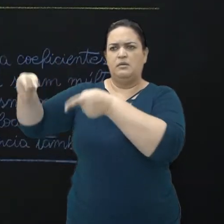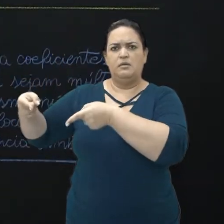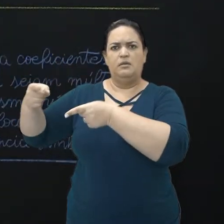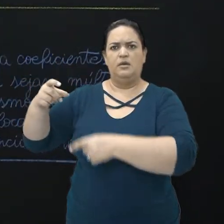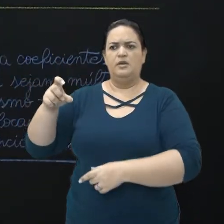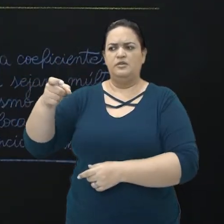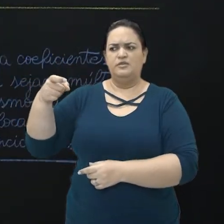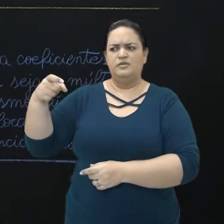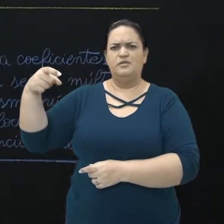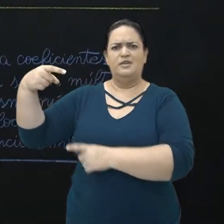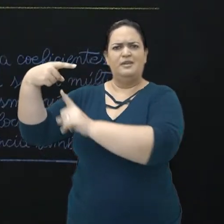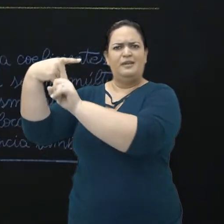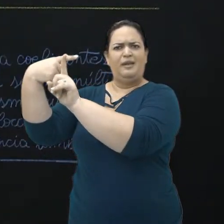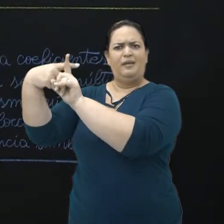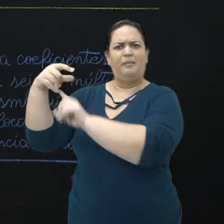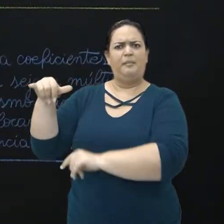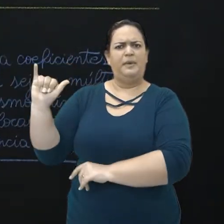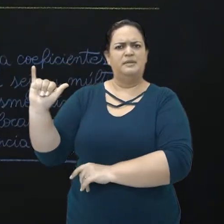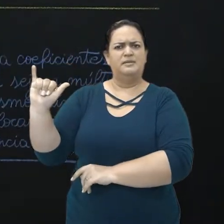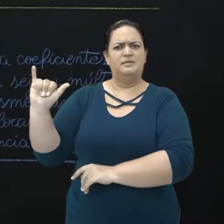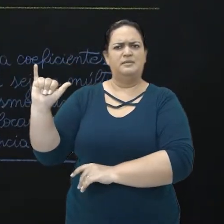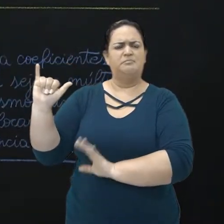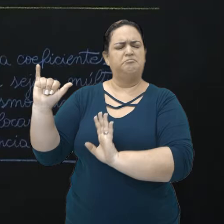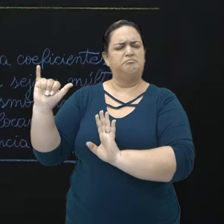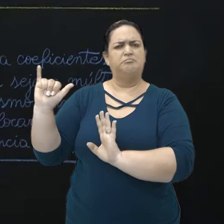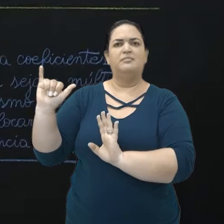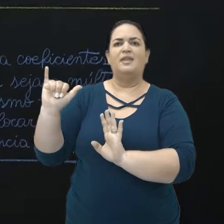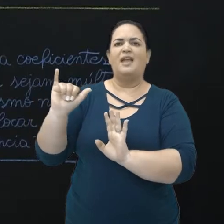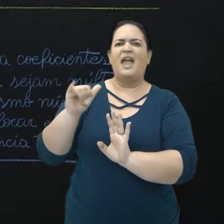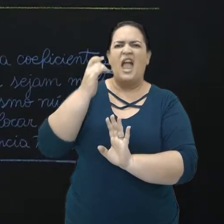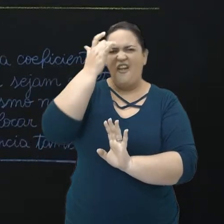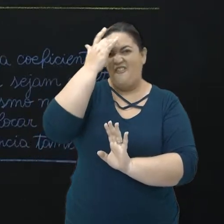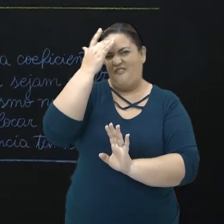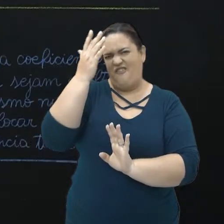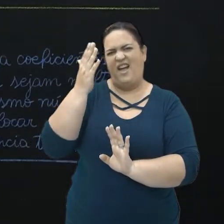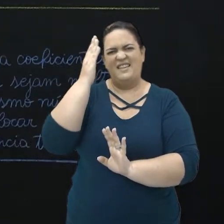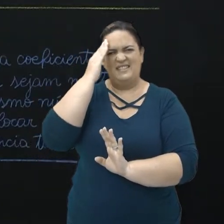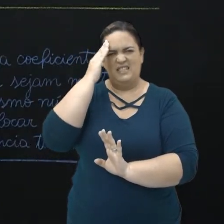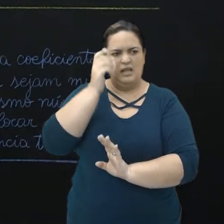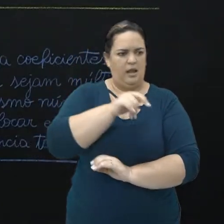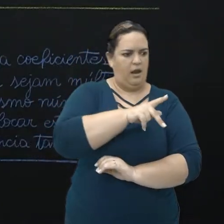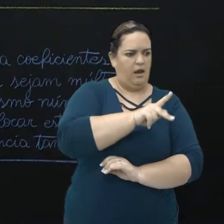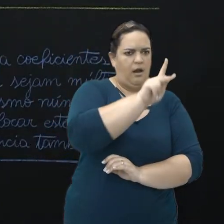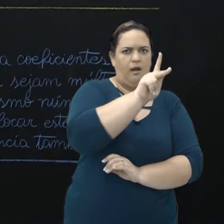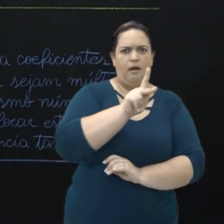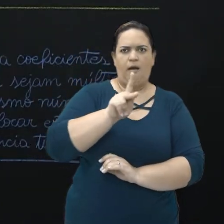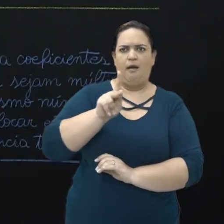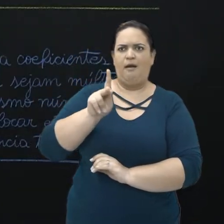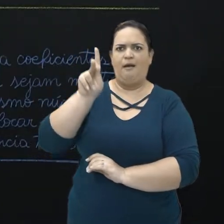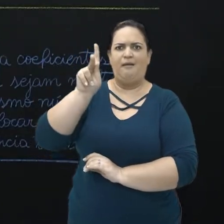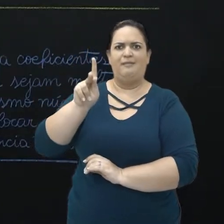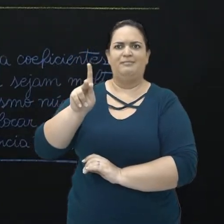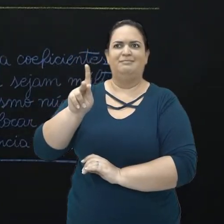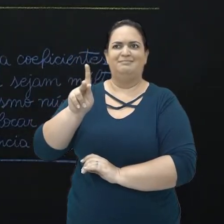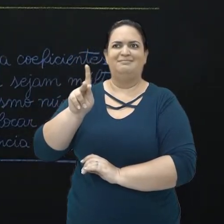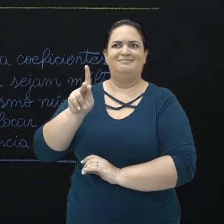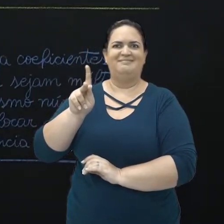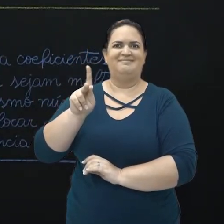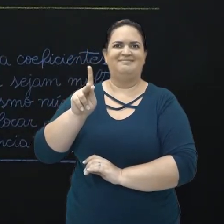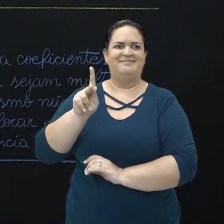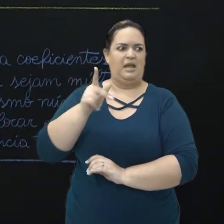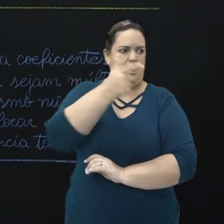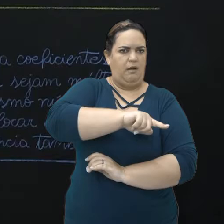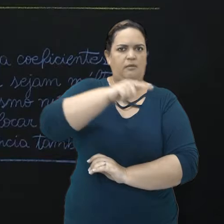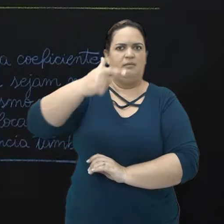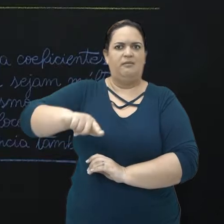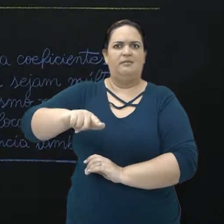fácil verificarmos aqui que a letra k é a letra que se repete nos dois elementos. Sendo essa letra que